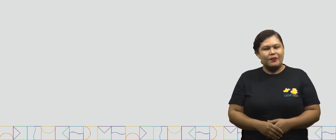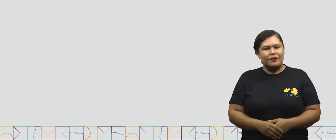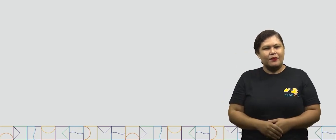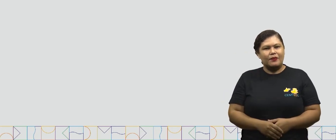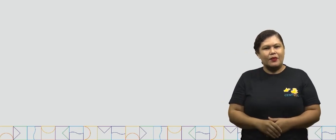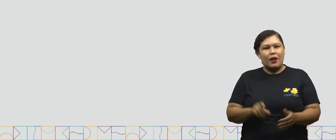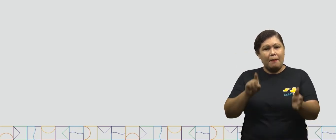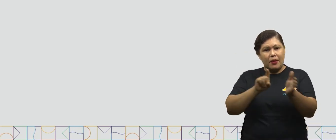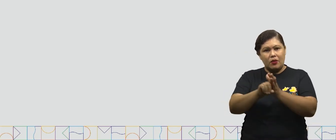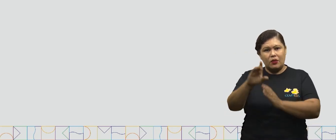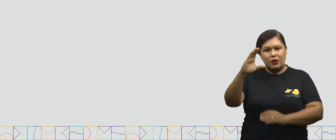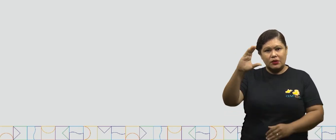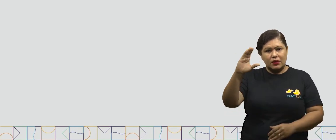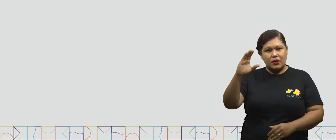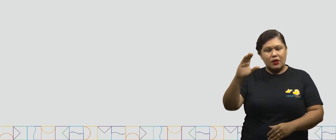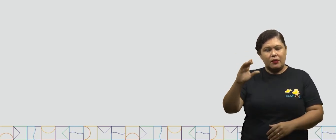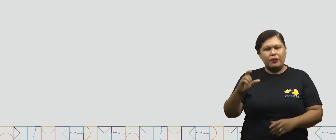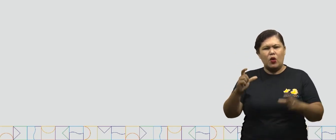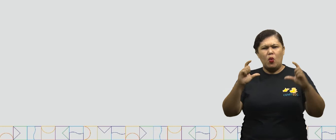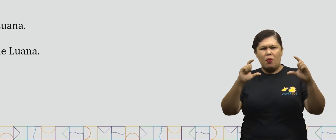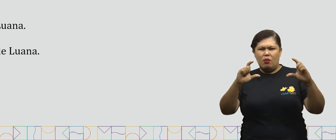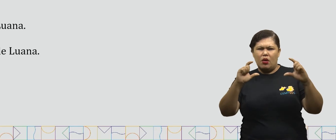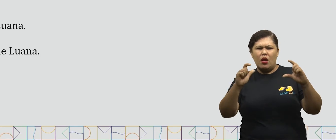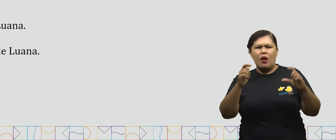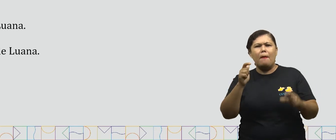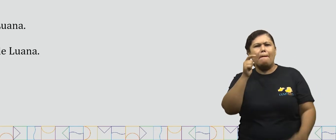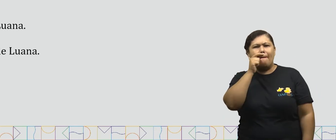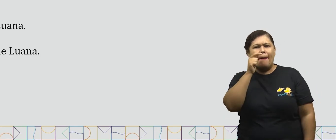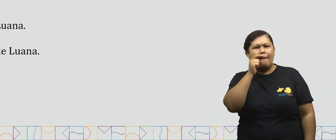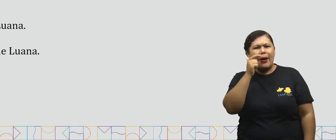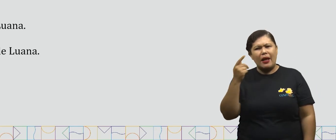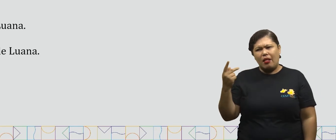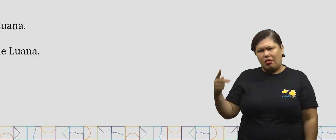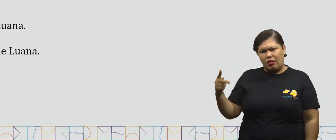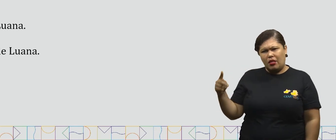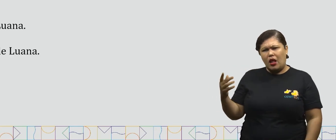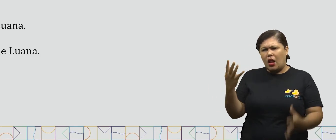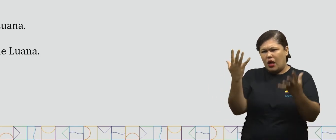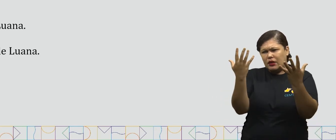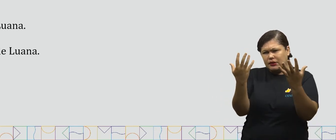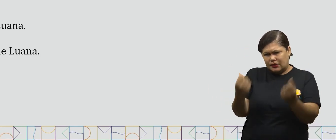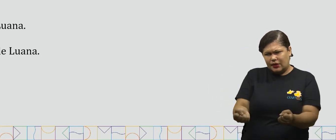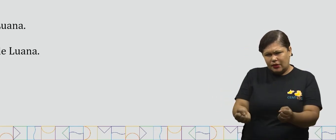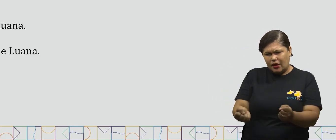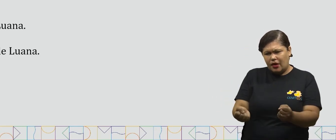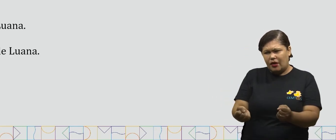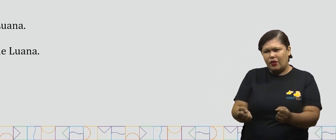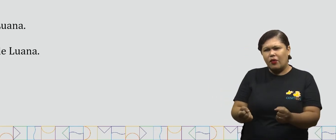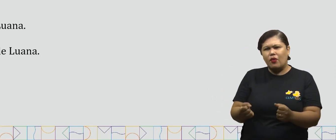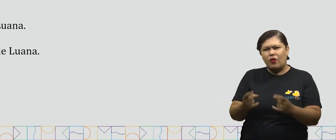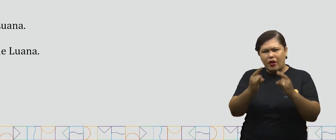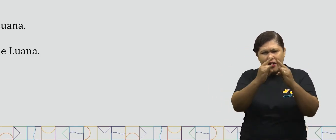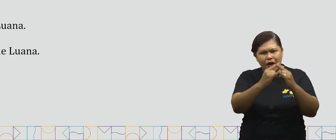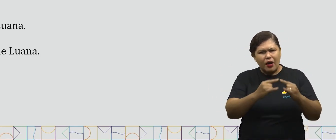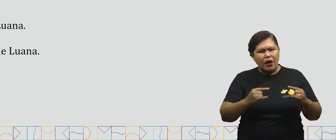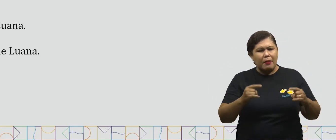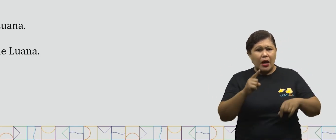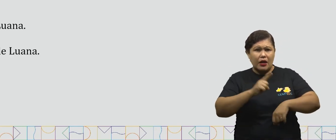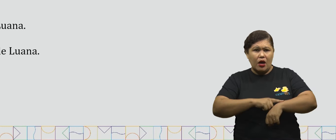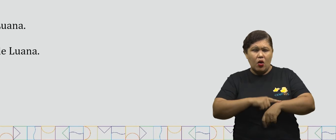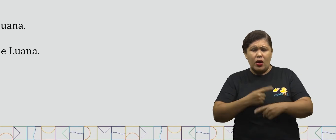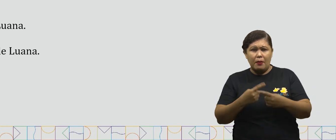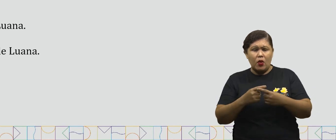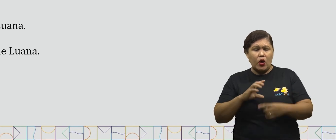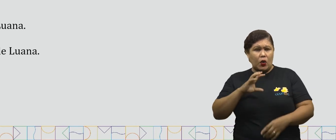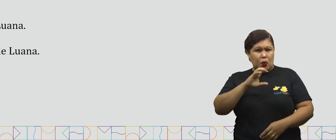a protagonista da nossa história. Letra C. No trecho, os pais dela aceitaram a